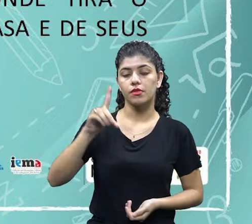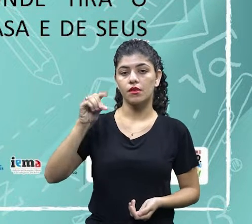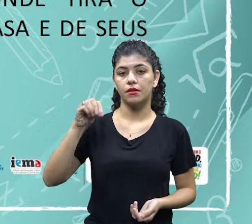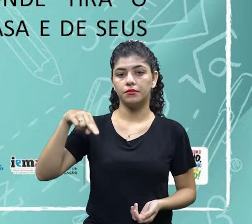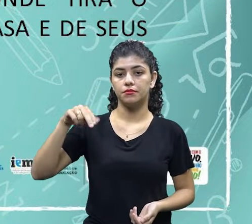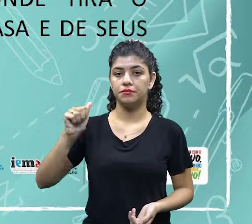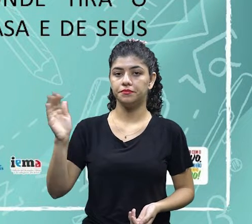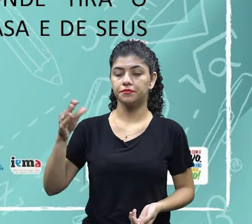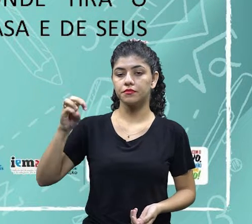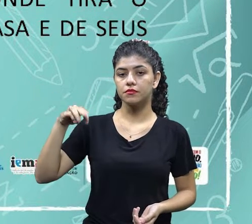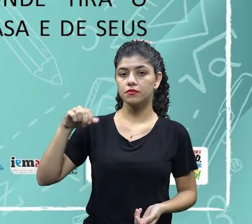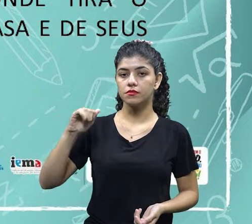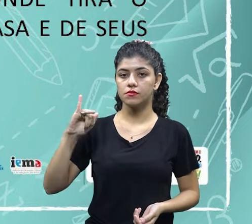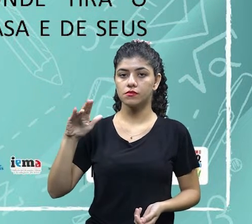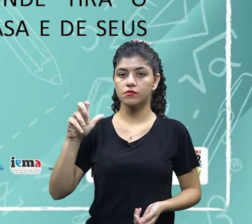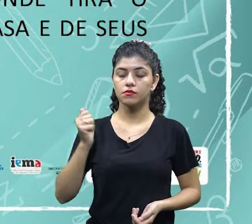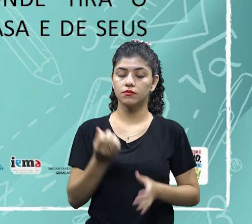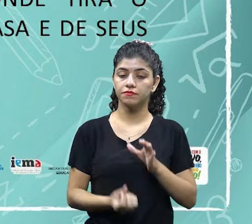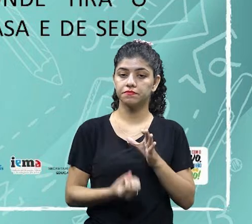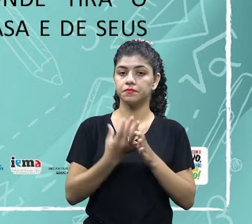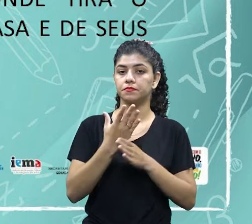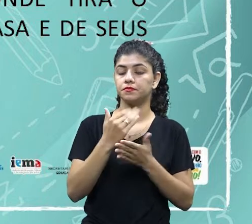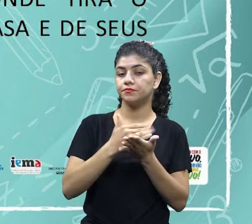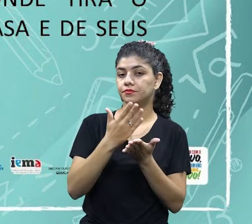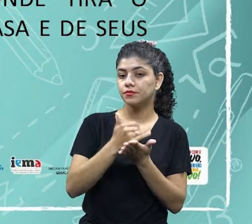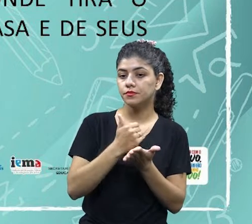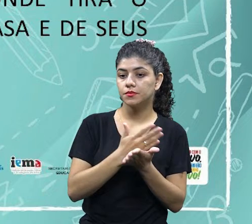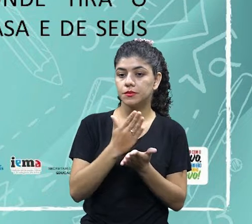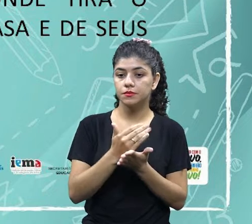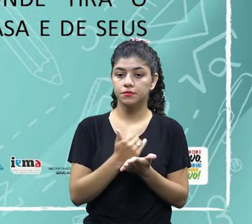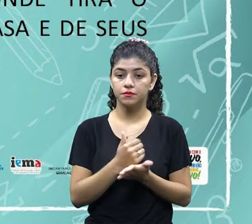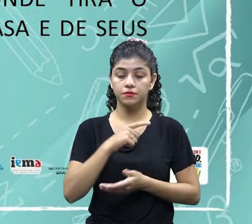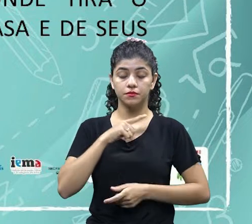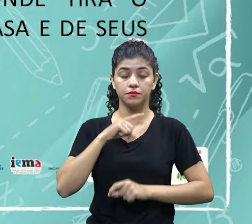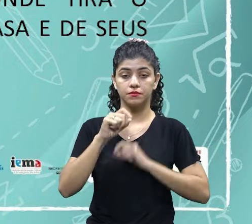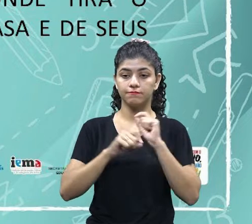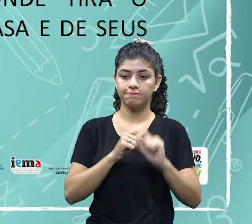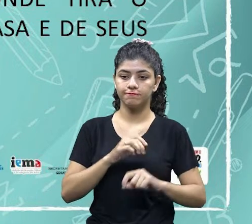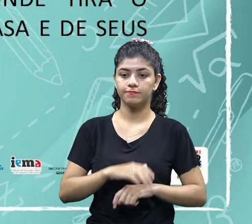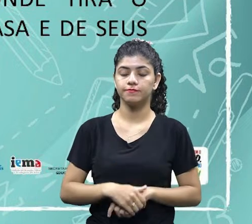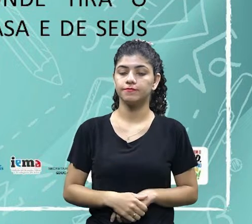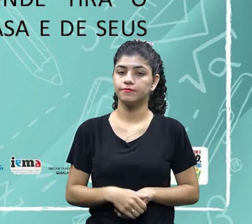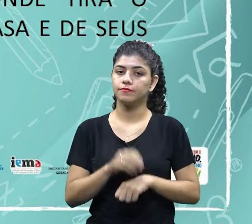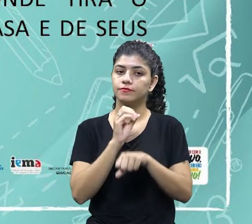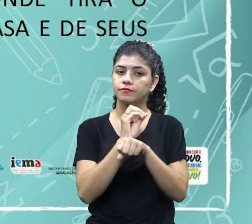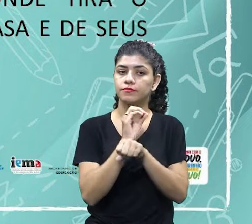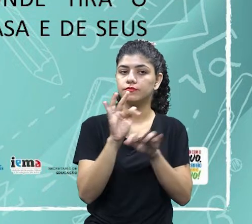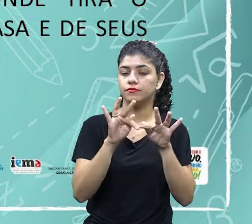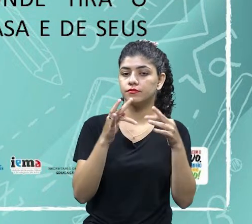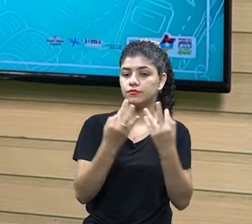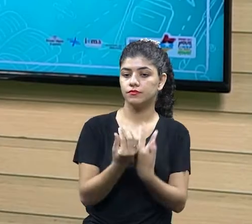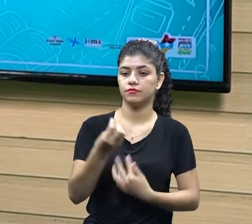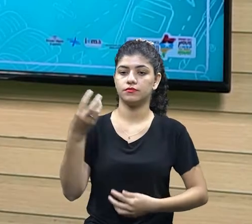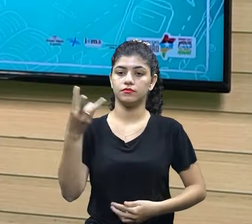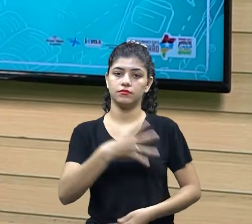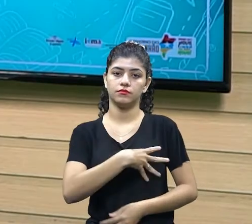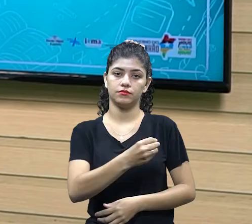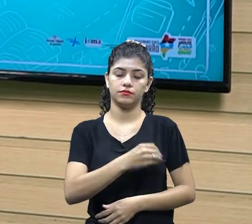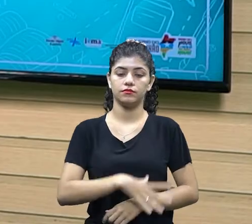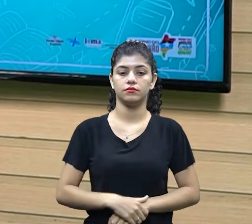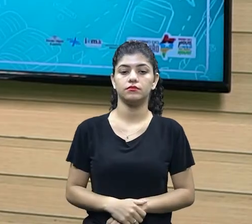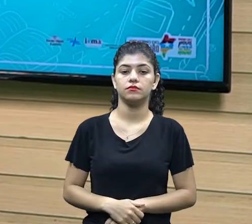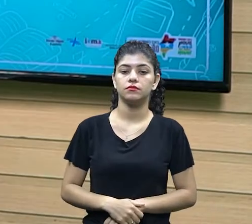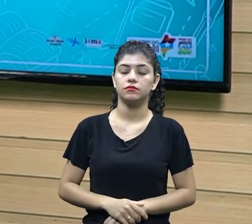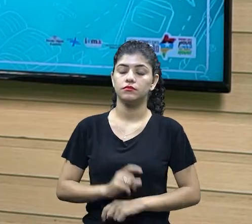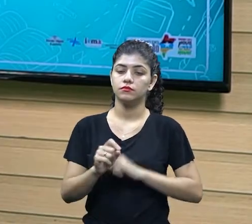uma pequena fábrica de tortas e bolos, onde tira o sustento da casa e de seus 3 filhos. Então, Dona Maria